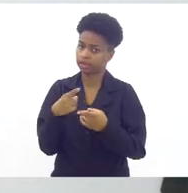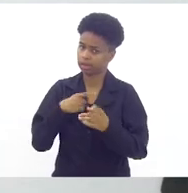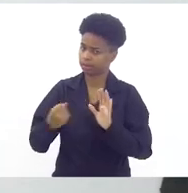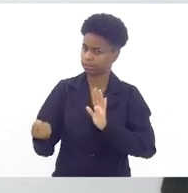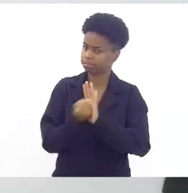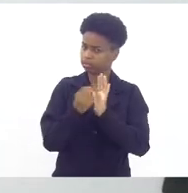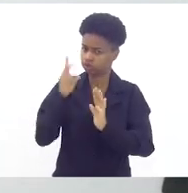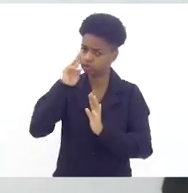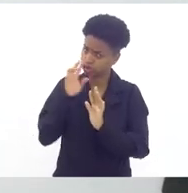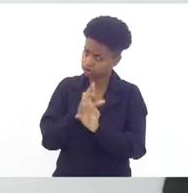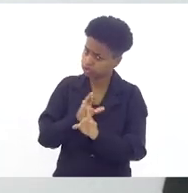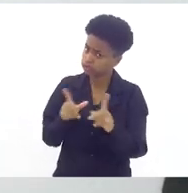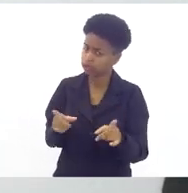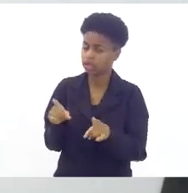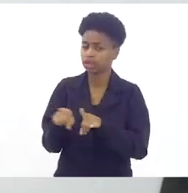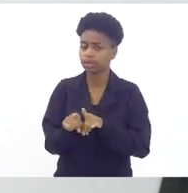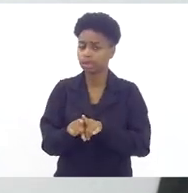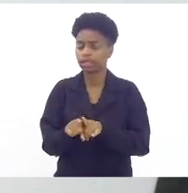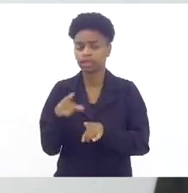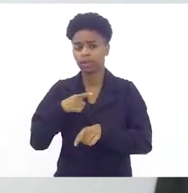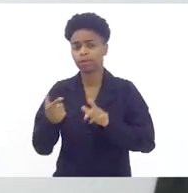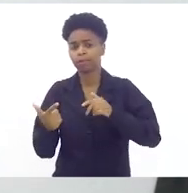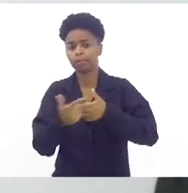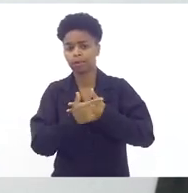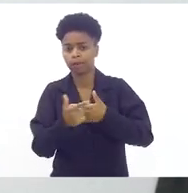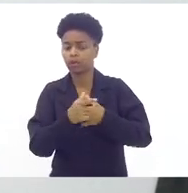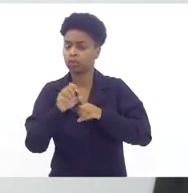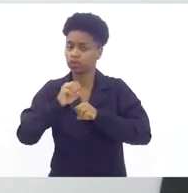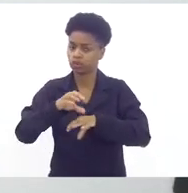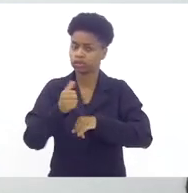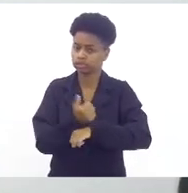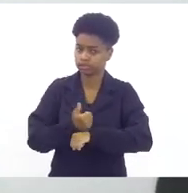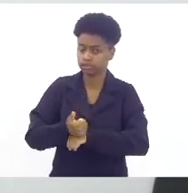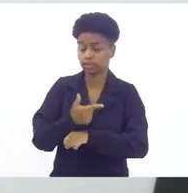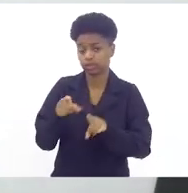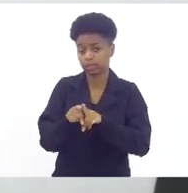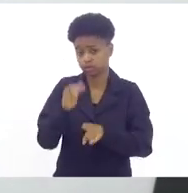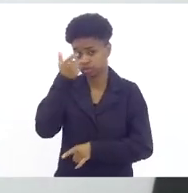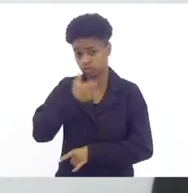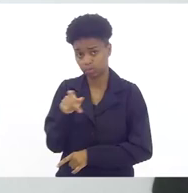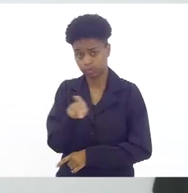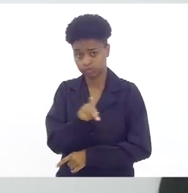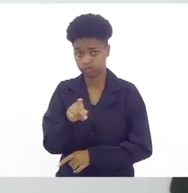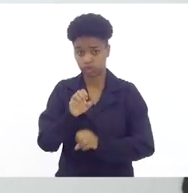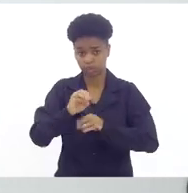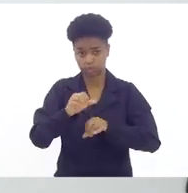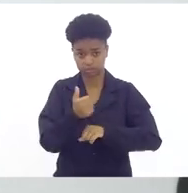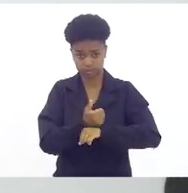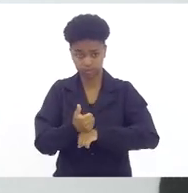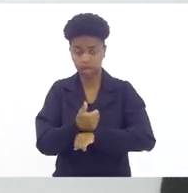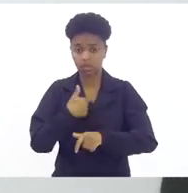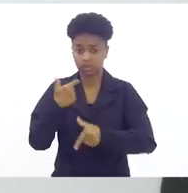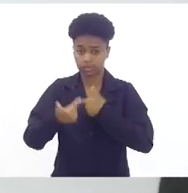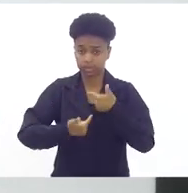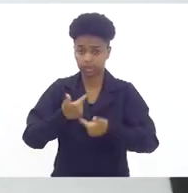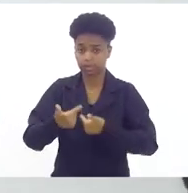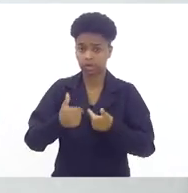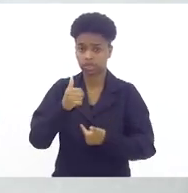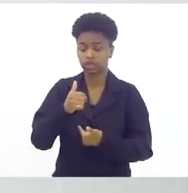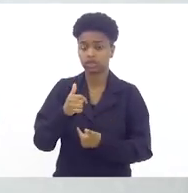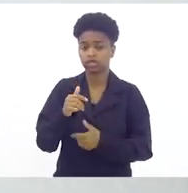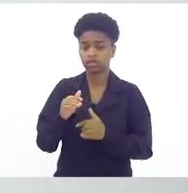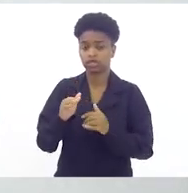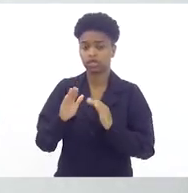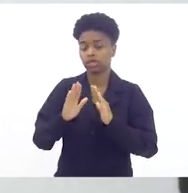esse papel da educação profissional aliás também sou professor de educação profissional né trabalho na escola politécnico de saúde Joaquim Venâncio